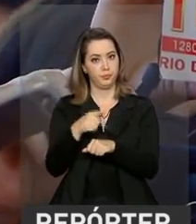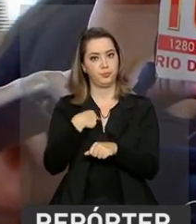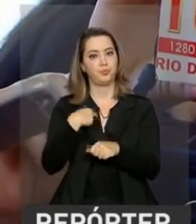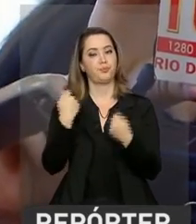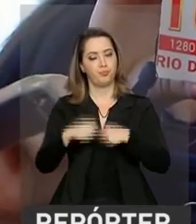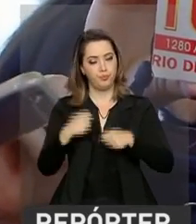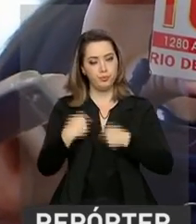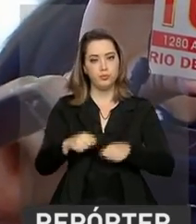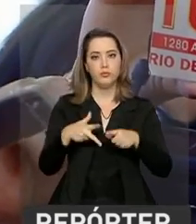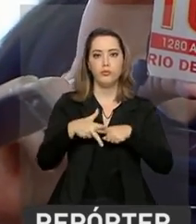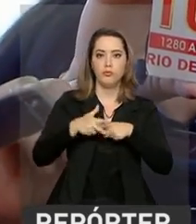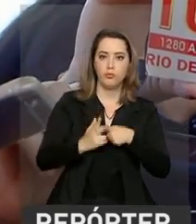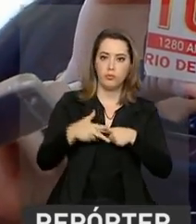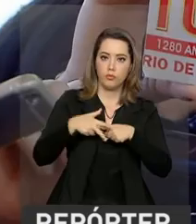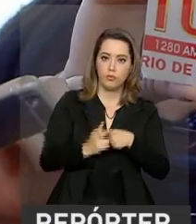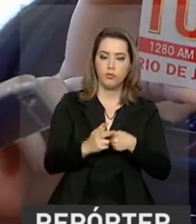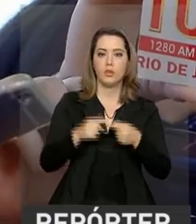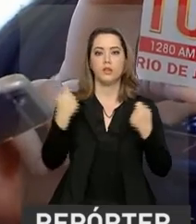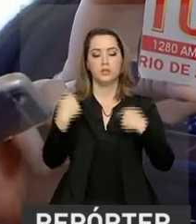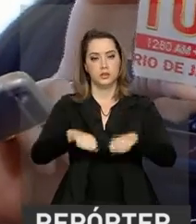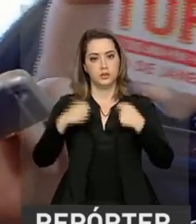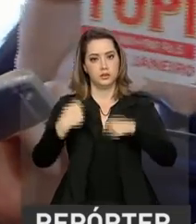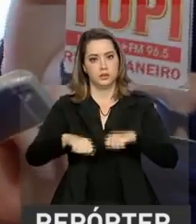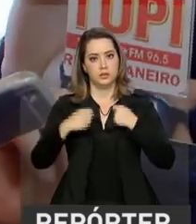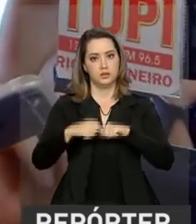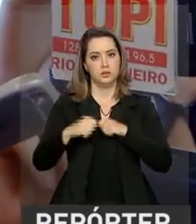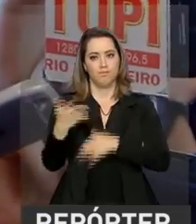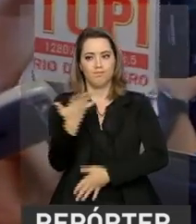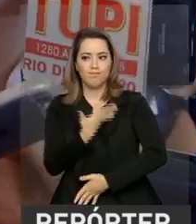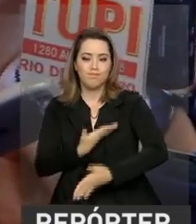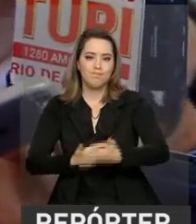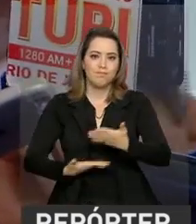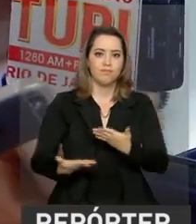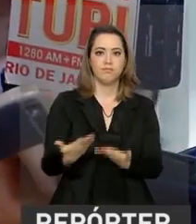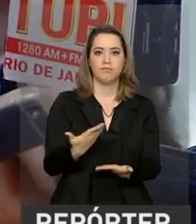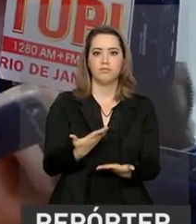ajuste fiscal, para isso é necessário que se estabeleça uma